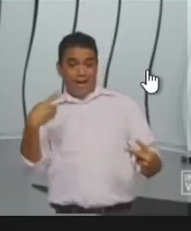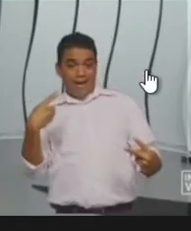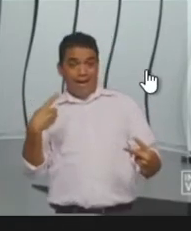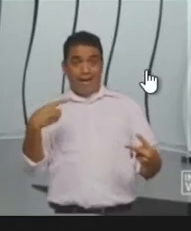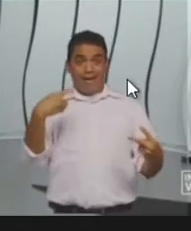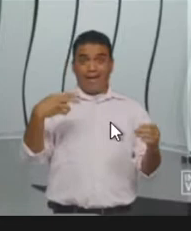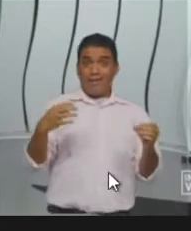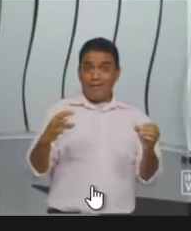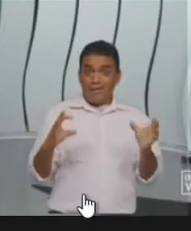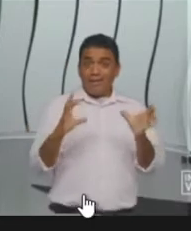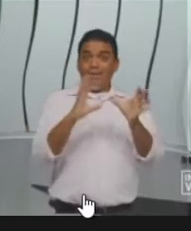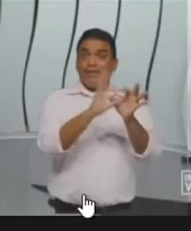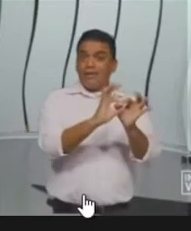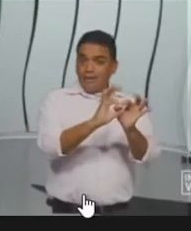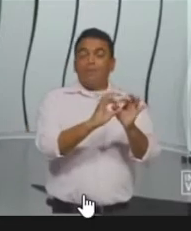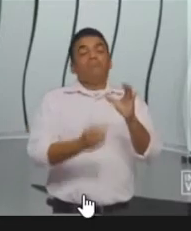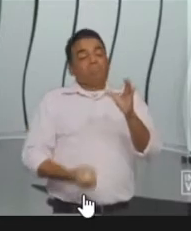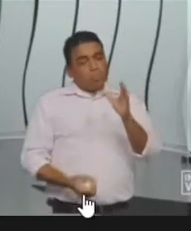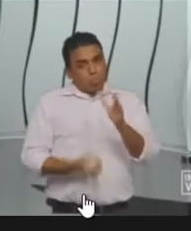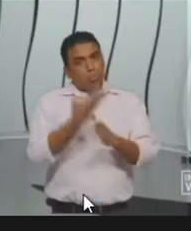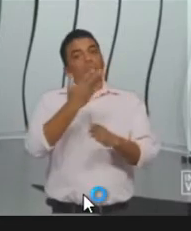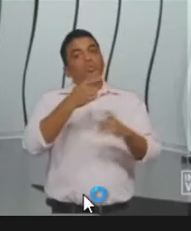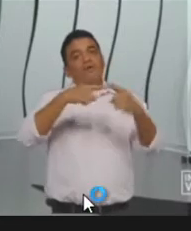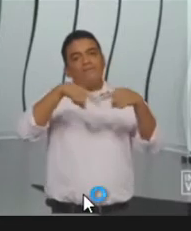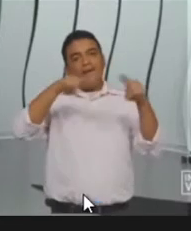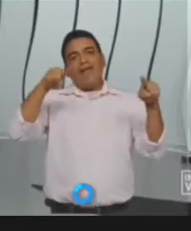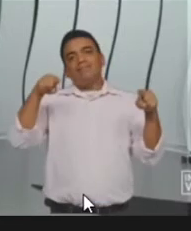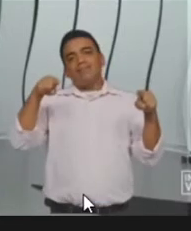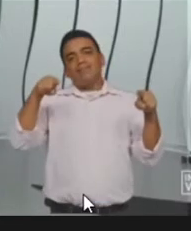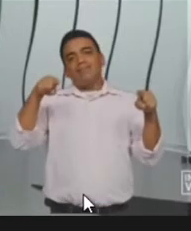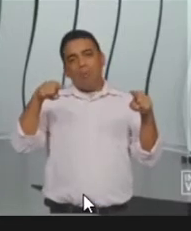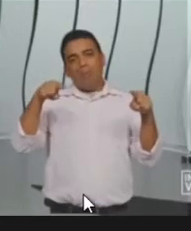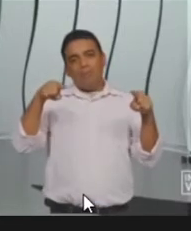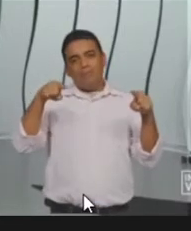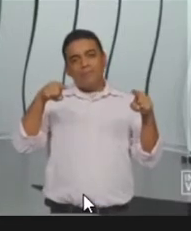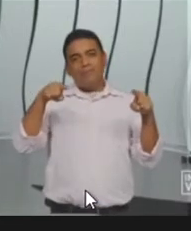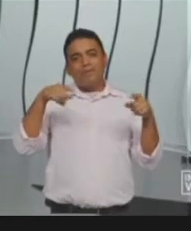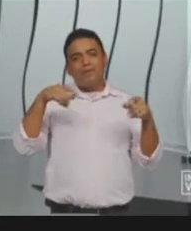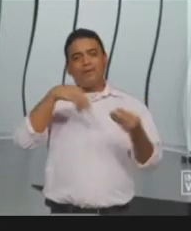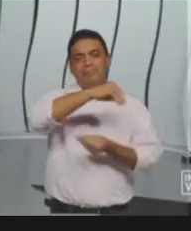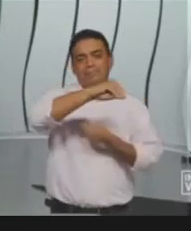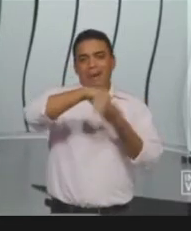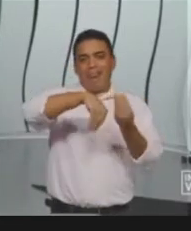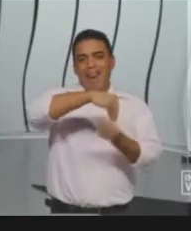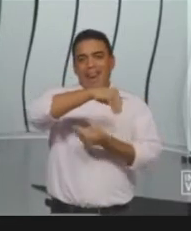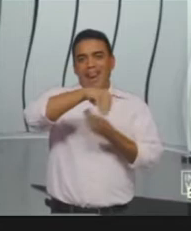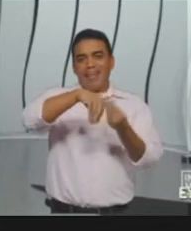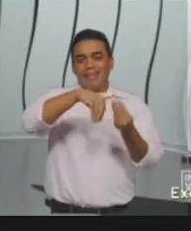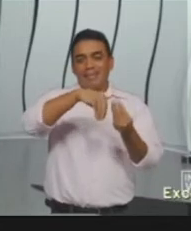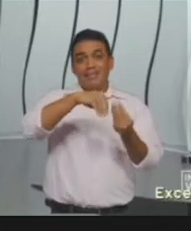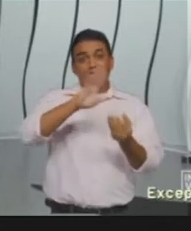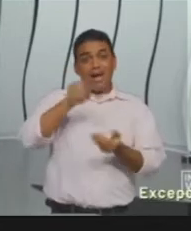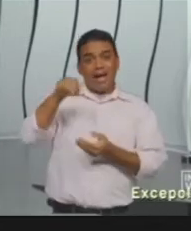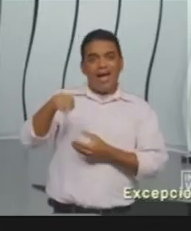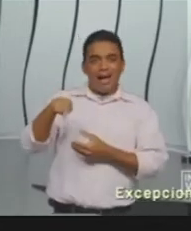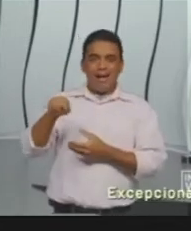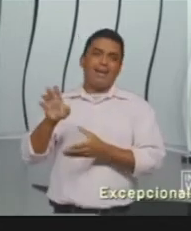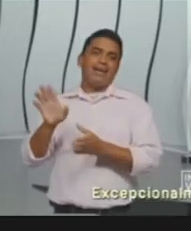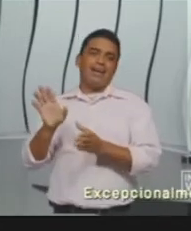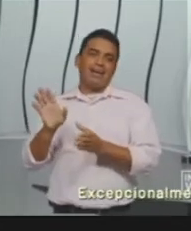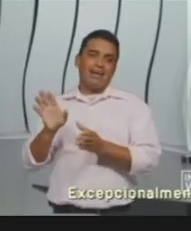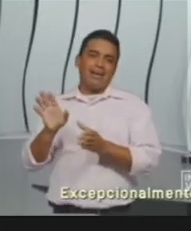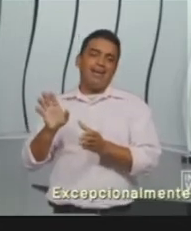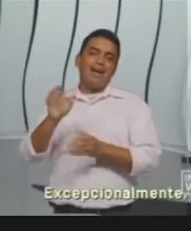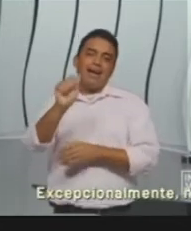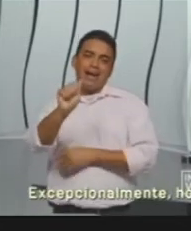e essa junção vai criar uma variação, uma variabilidade, porque você está fazendo uma mistura. Já no caso da reprodução assexuada,